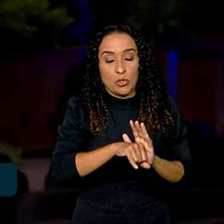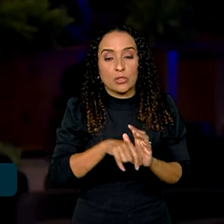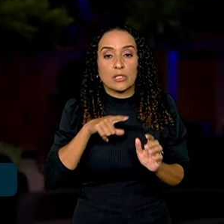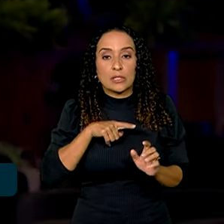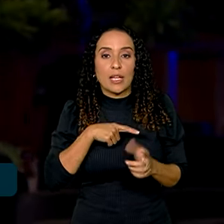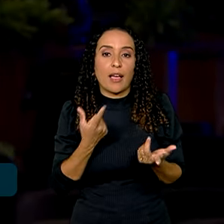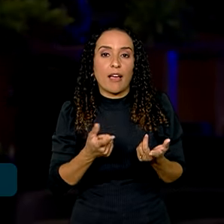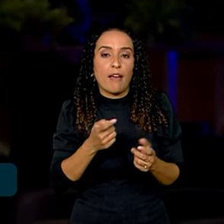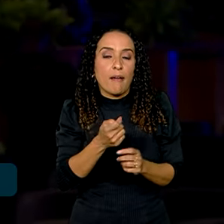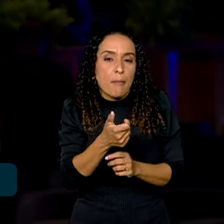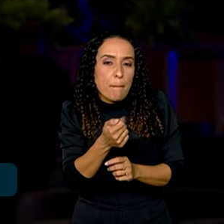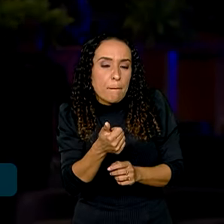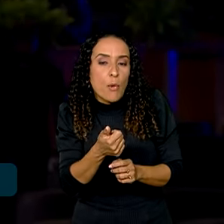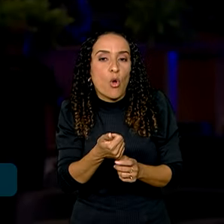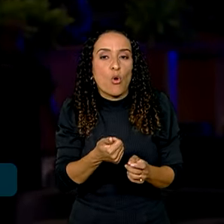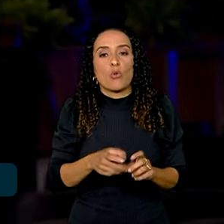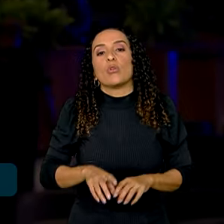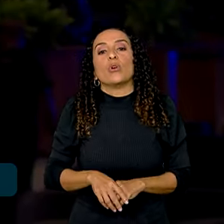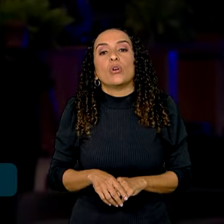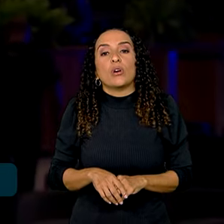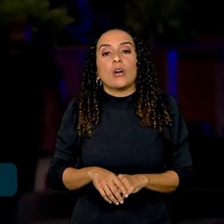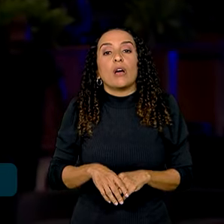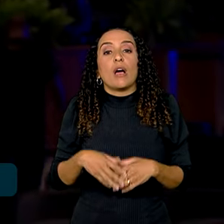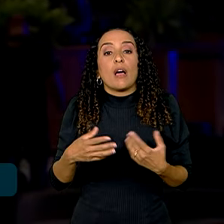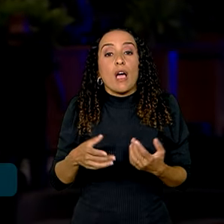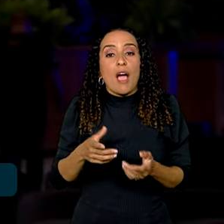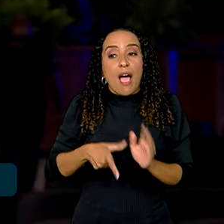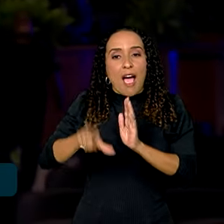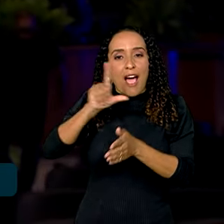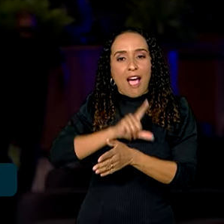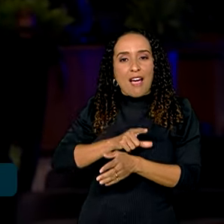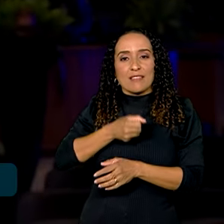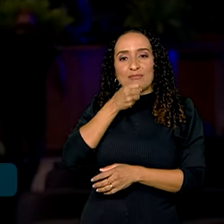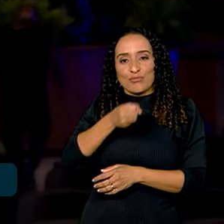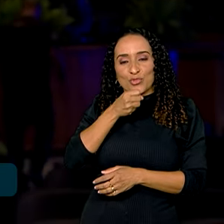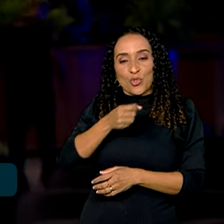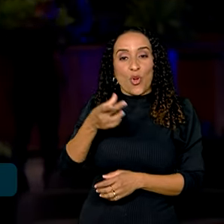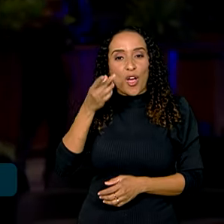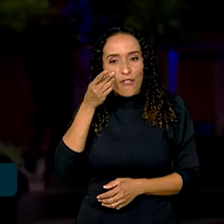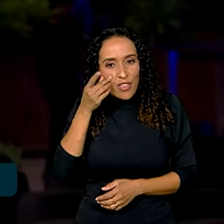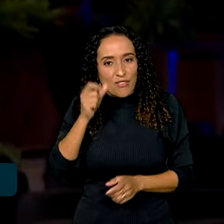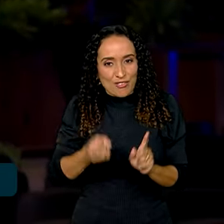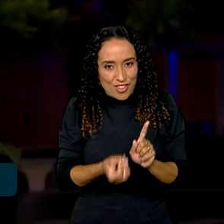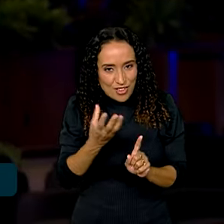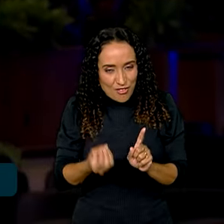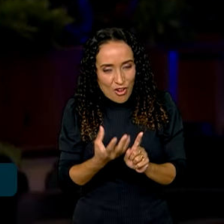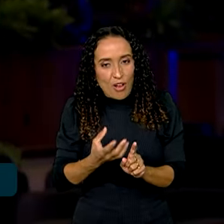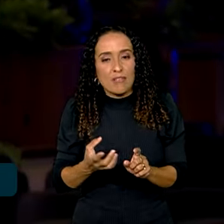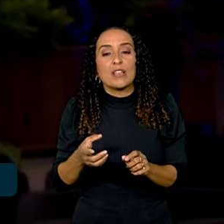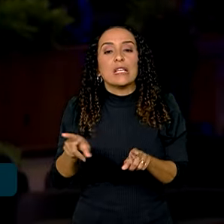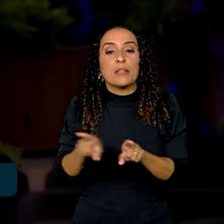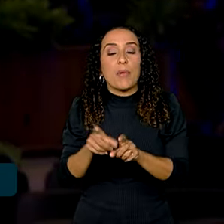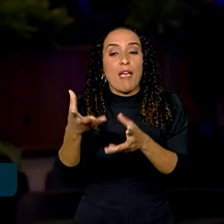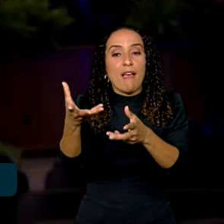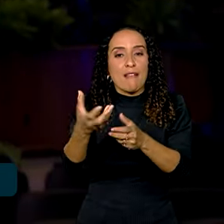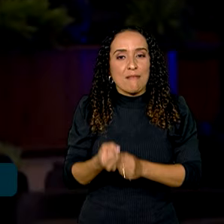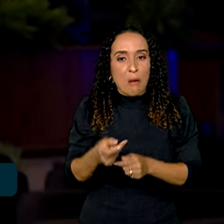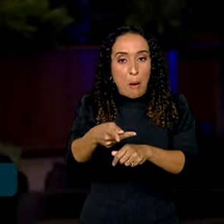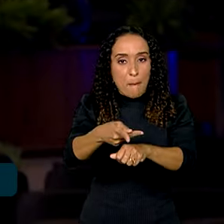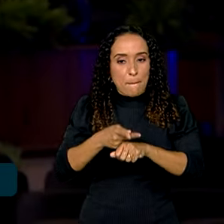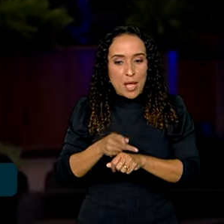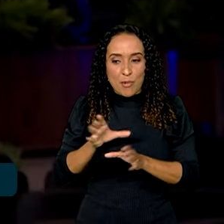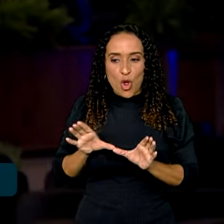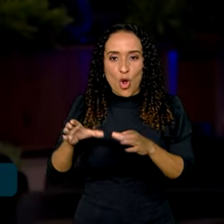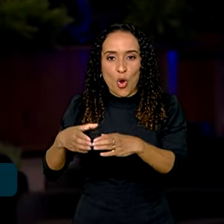ameaçado de extinção. A Lília conversou com a gente mais cedo, aqui ao vivo, no canal Gov, e ao receber o prêmio na